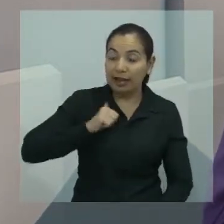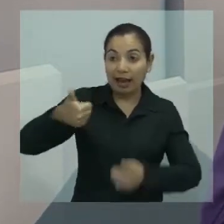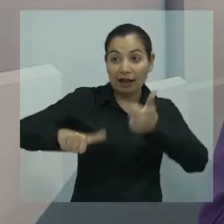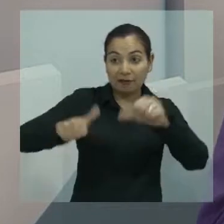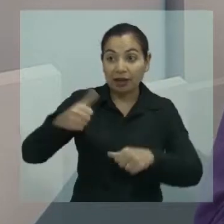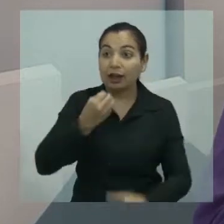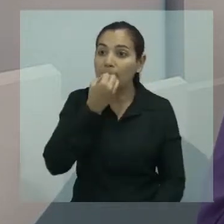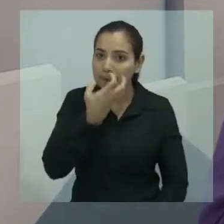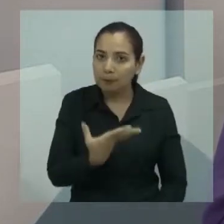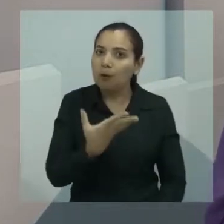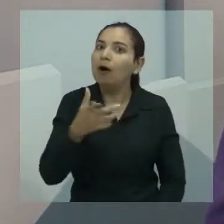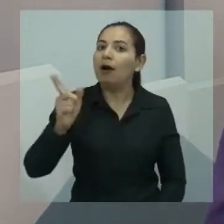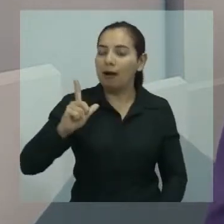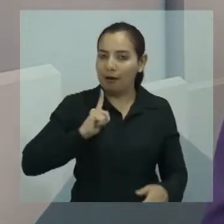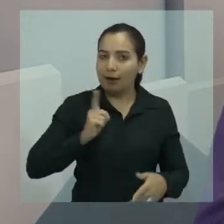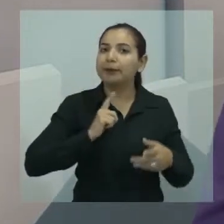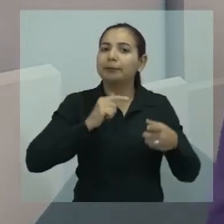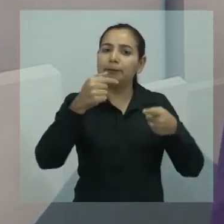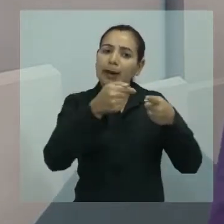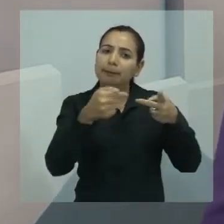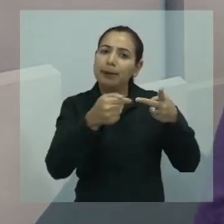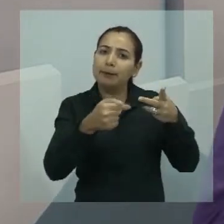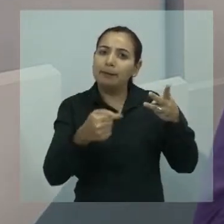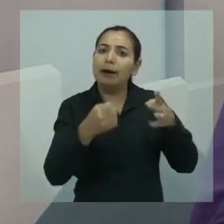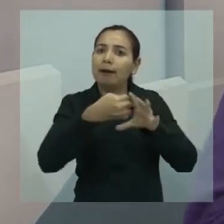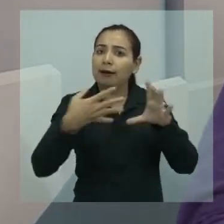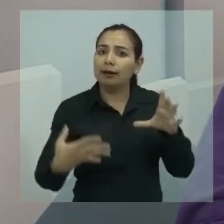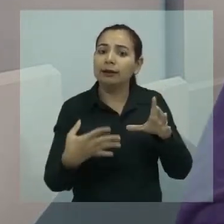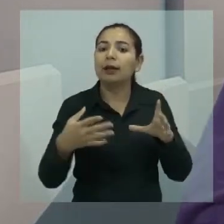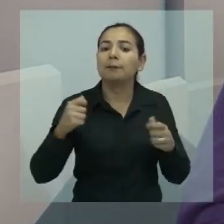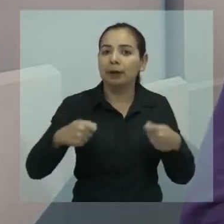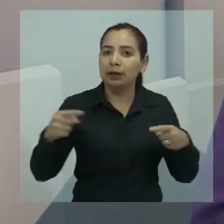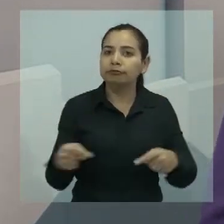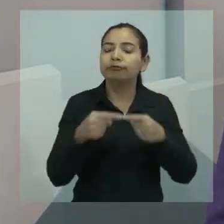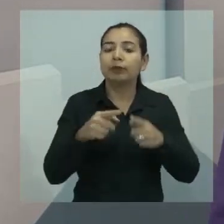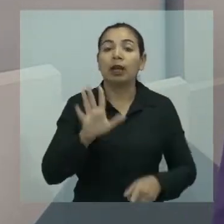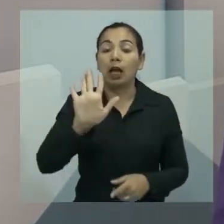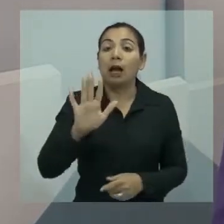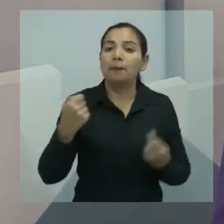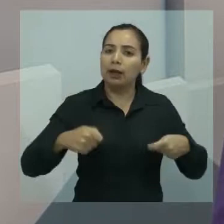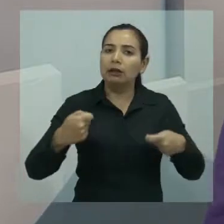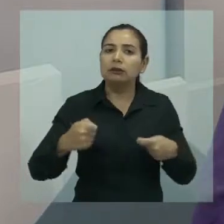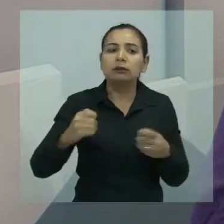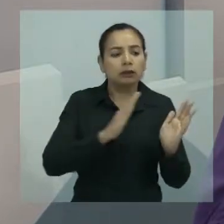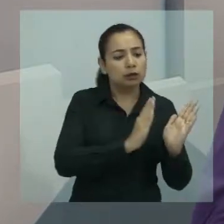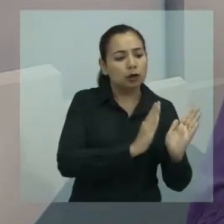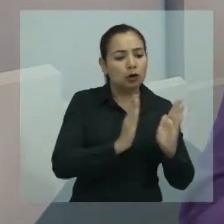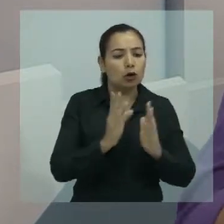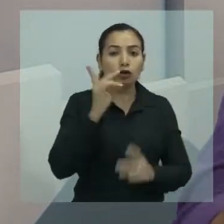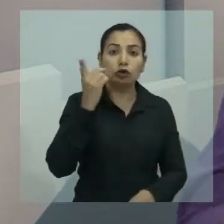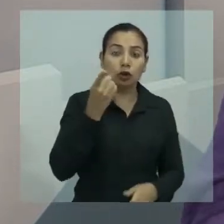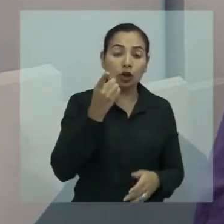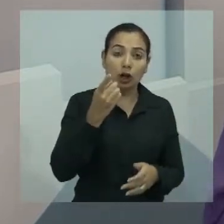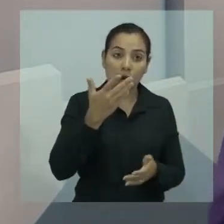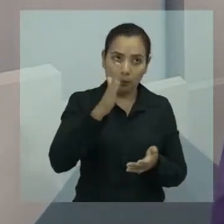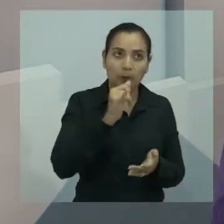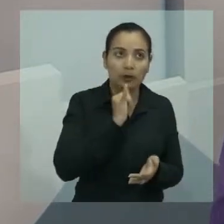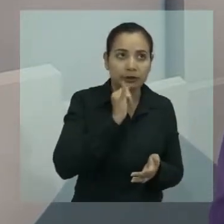gente consegue perceber as escolas com os melhores indicadores, você tem aí uma combinação de fatores